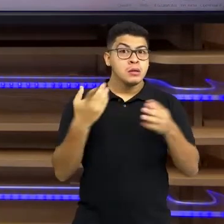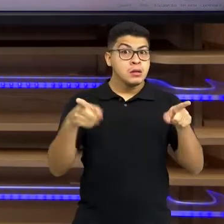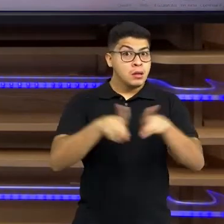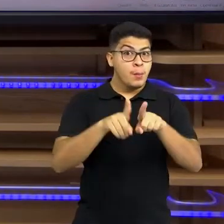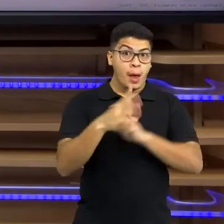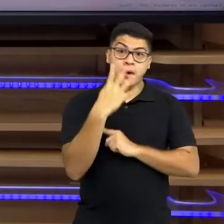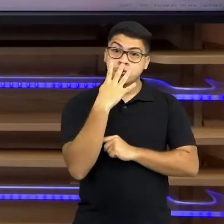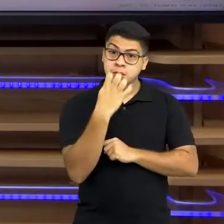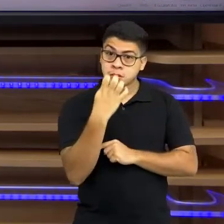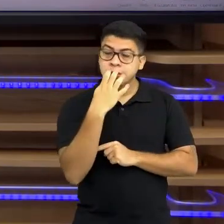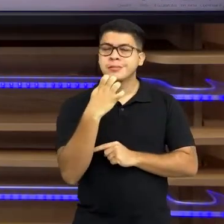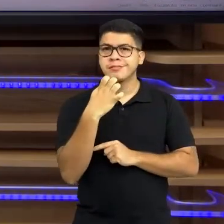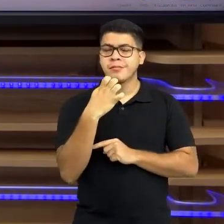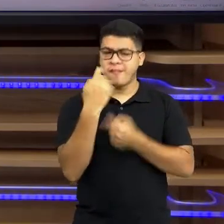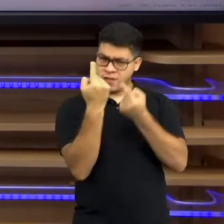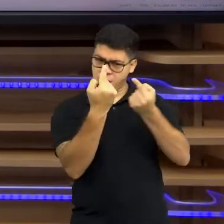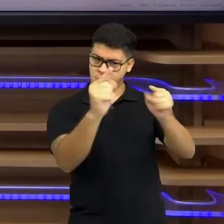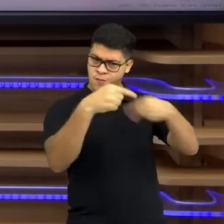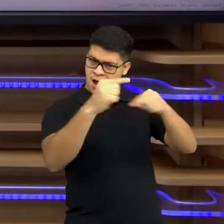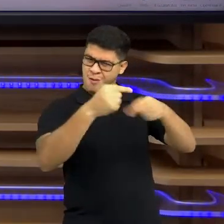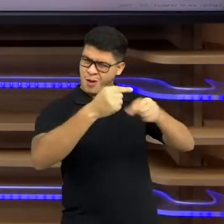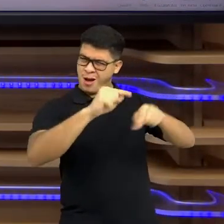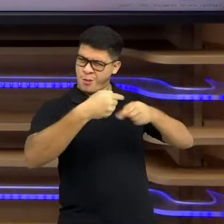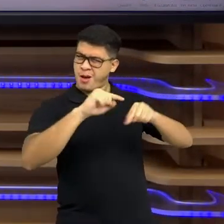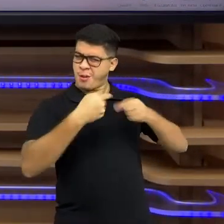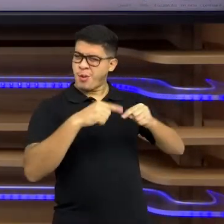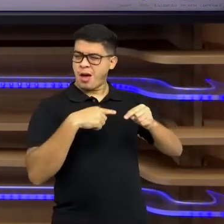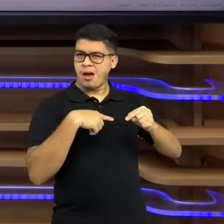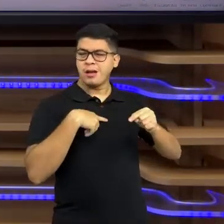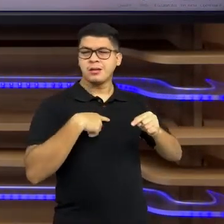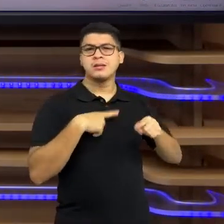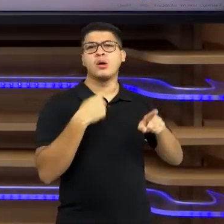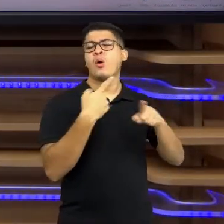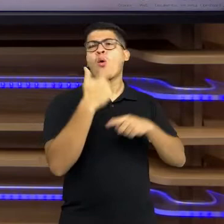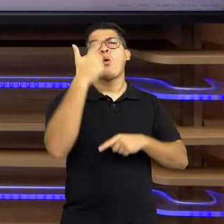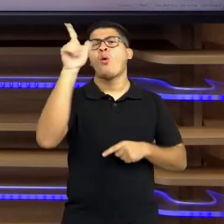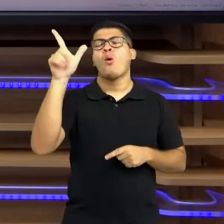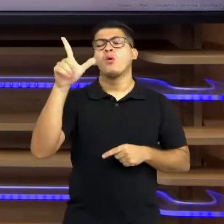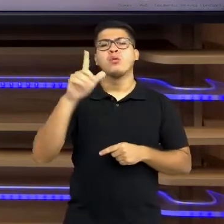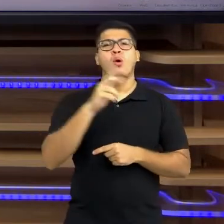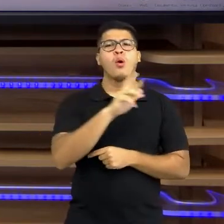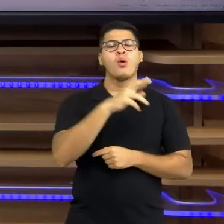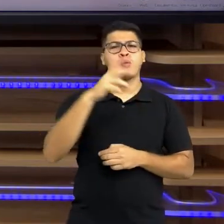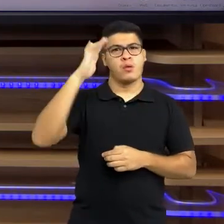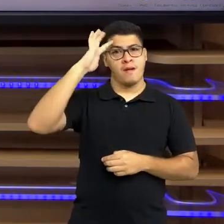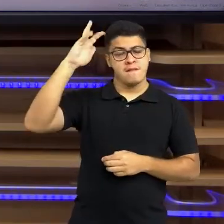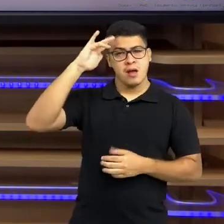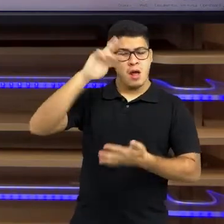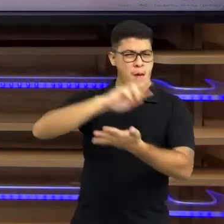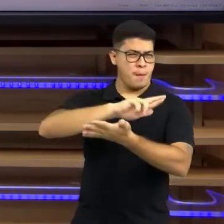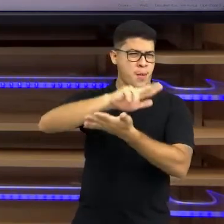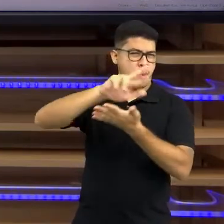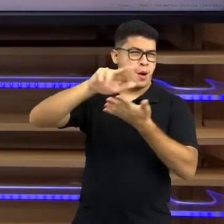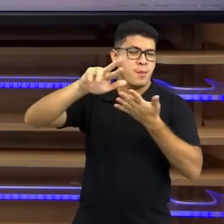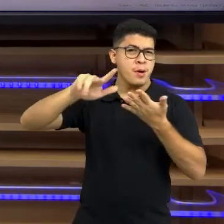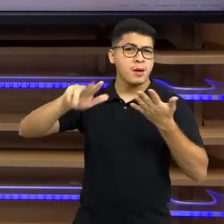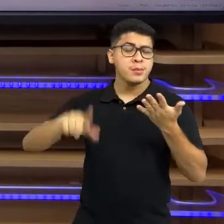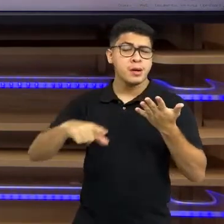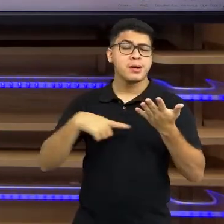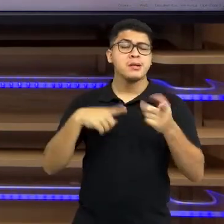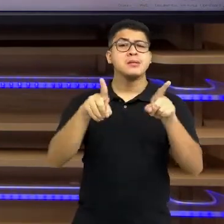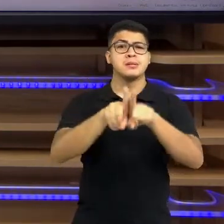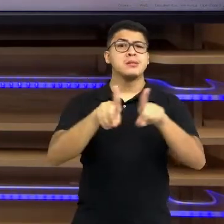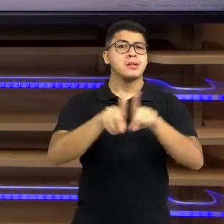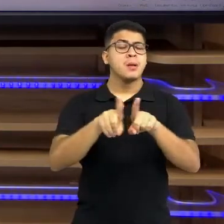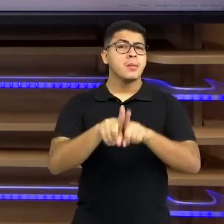exemplo, um desses filósofos aí, mas virão outros, né? Nietzsche, Wittgenstein, tá? Heidegger, Sartre mais